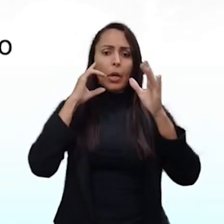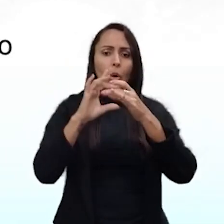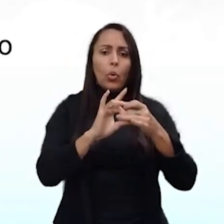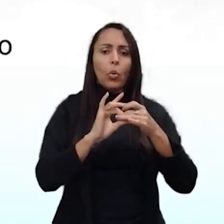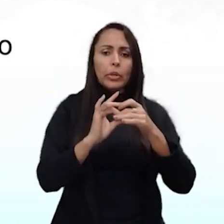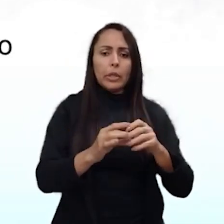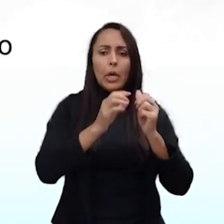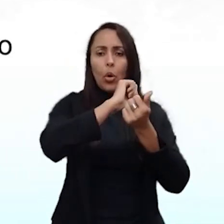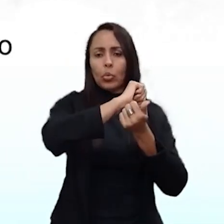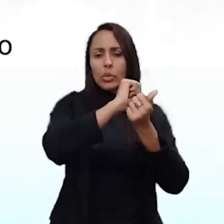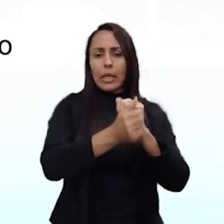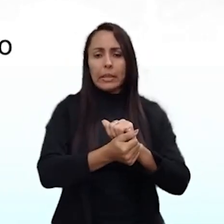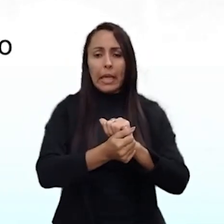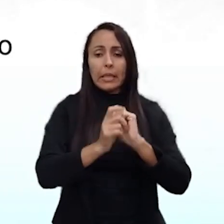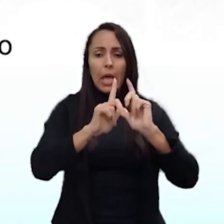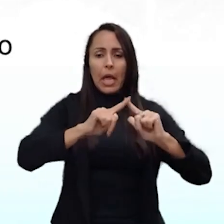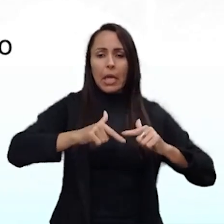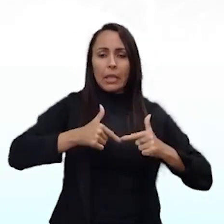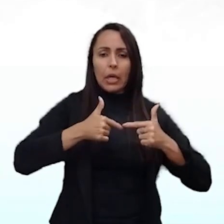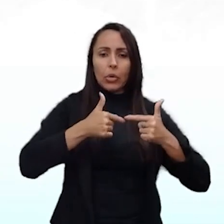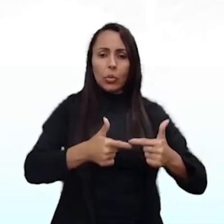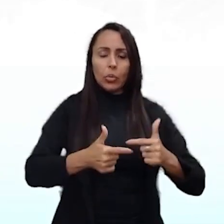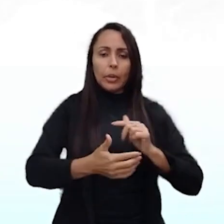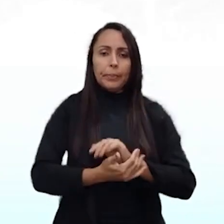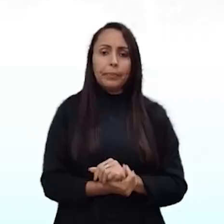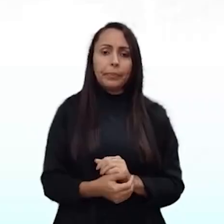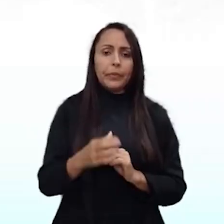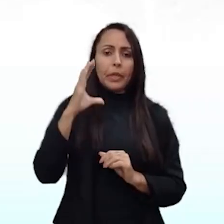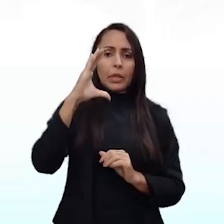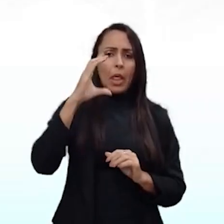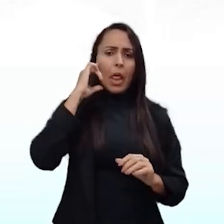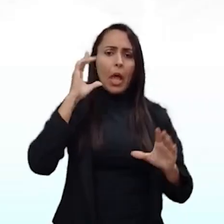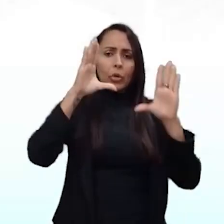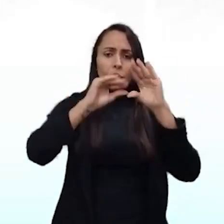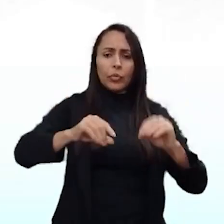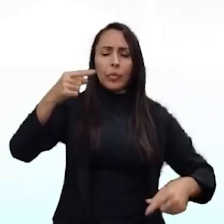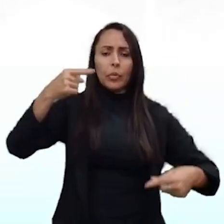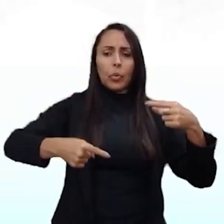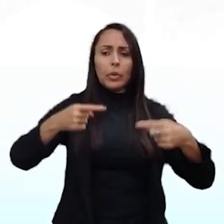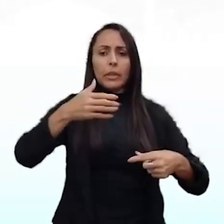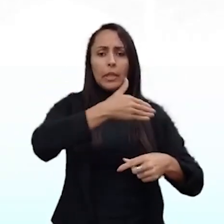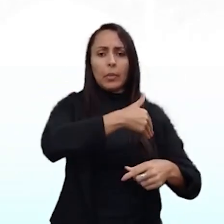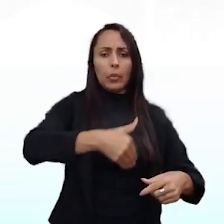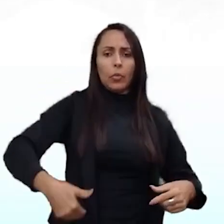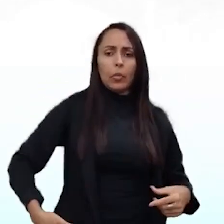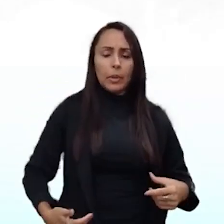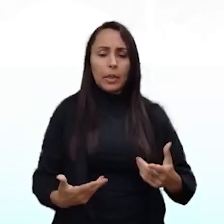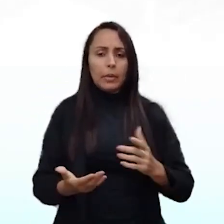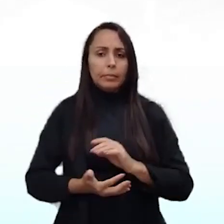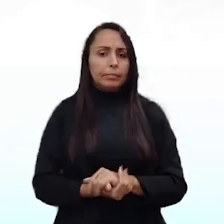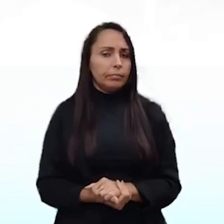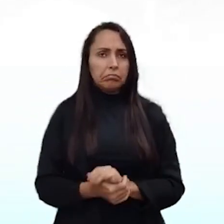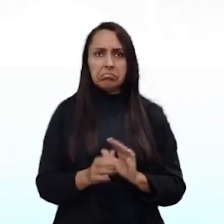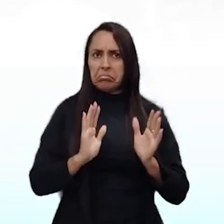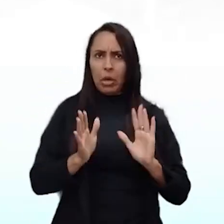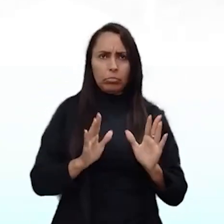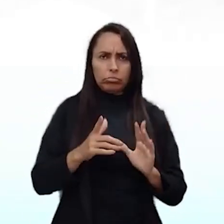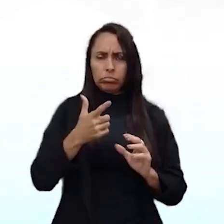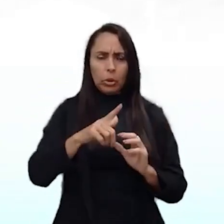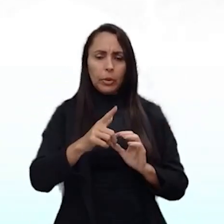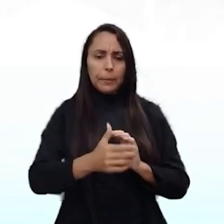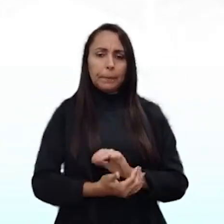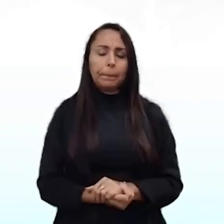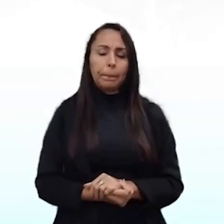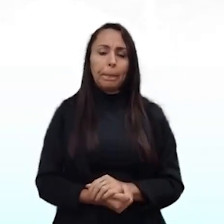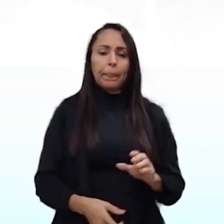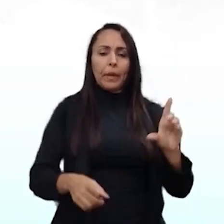dos atletas, nada de união de atleta. Na C, ausência de políticas públicas. Não há nenhuma pista no texto